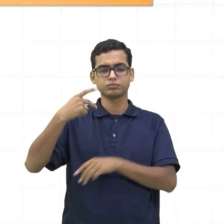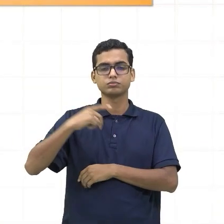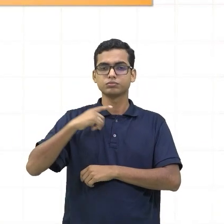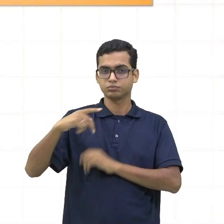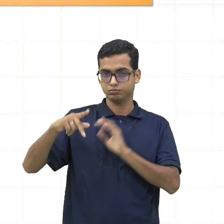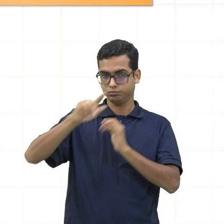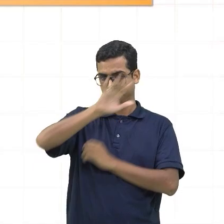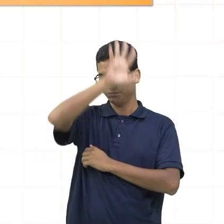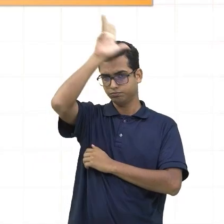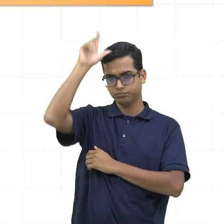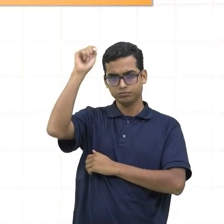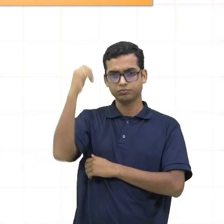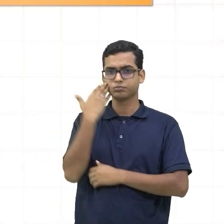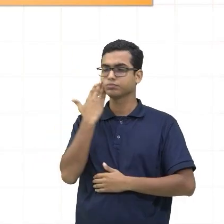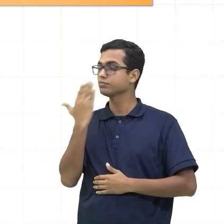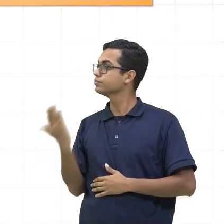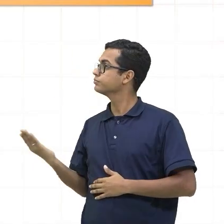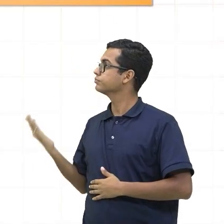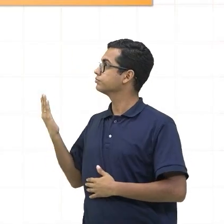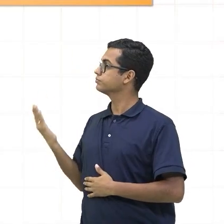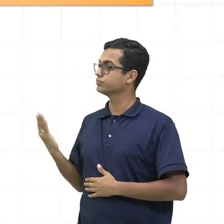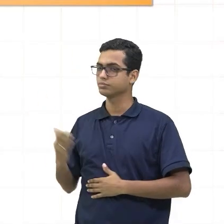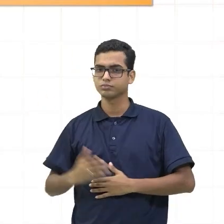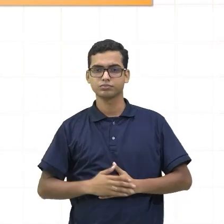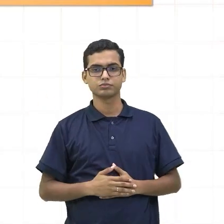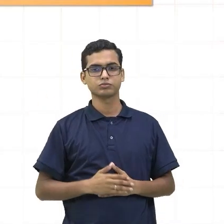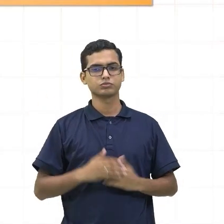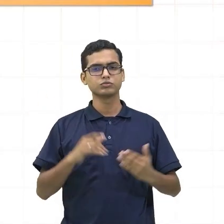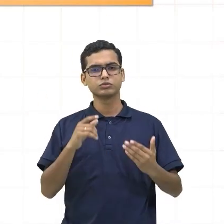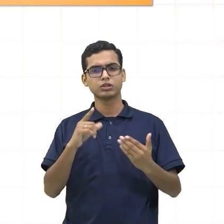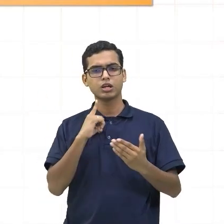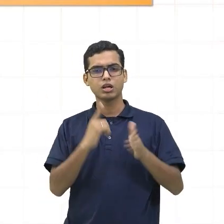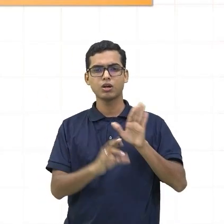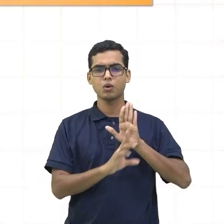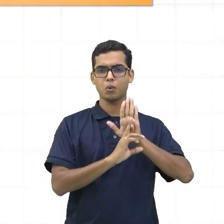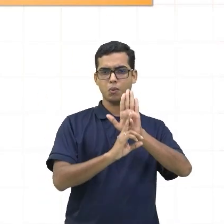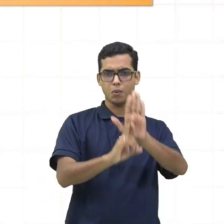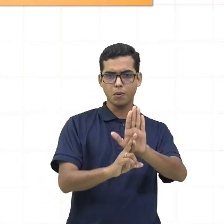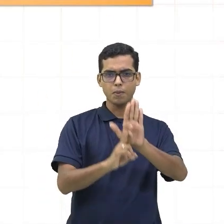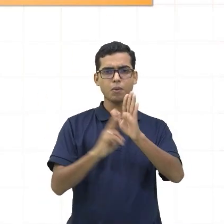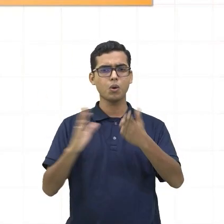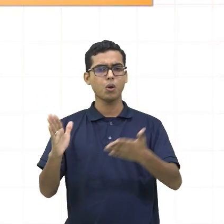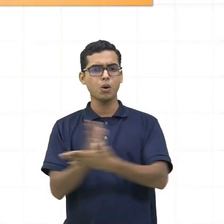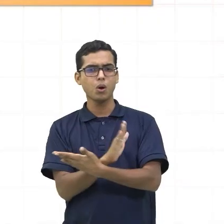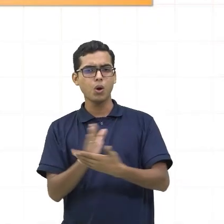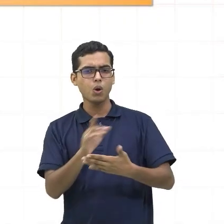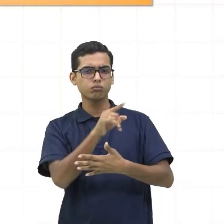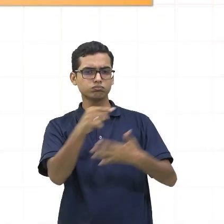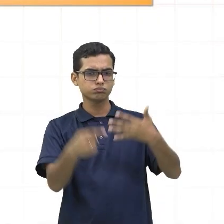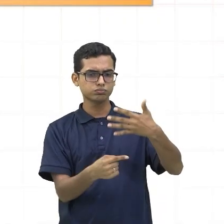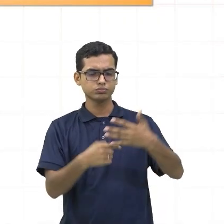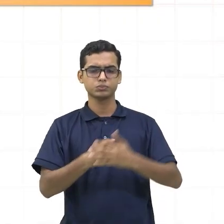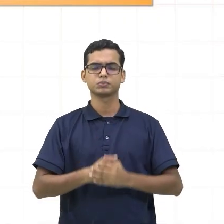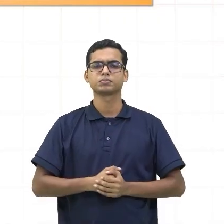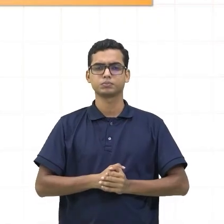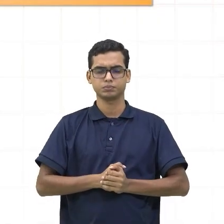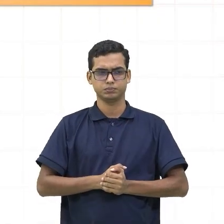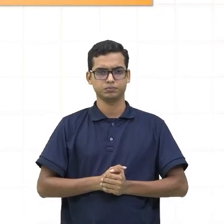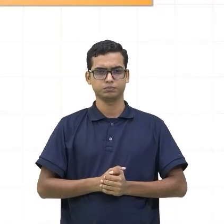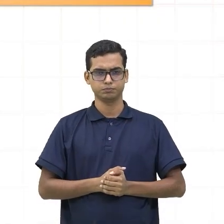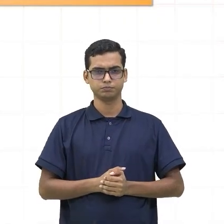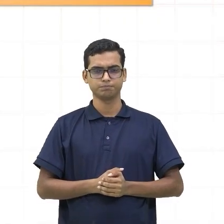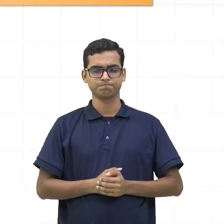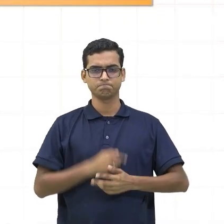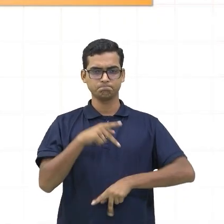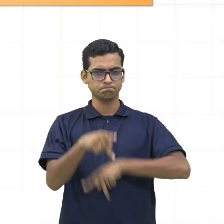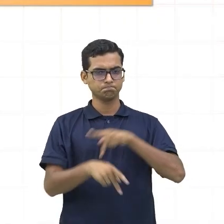Aí na tela nós temos aí, né, algumas representações, algumas imagens que representam esses principais